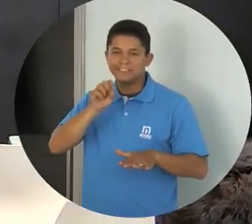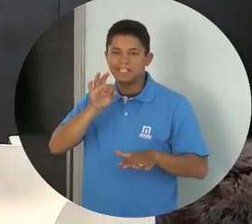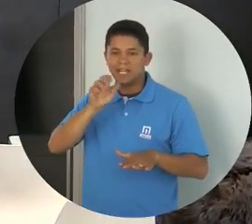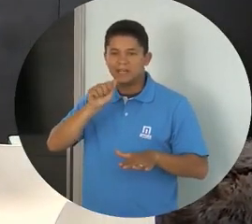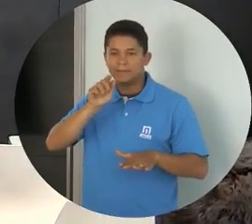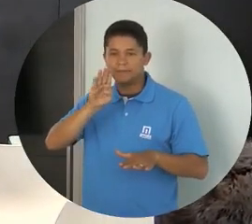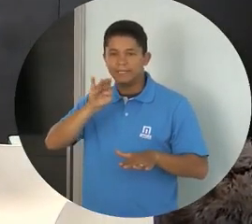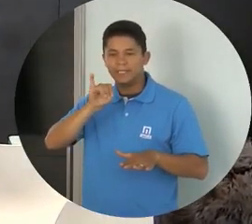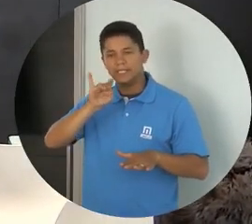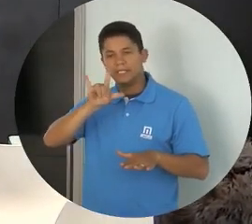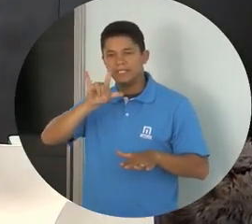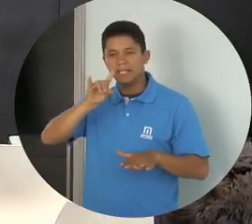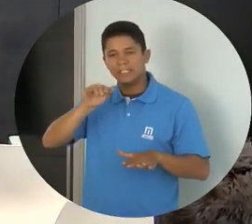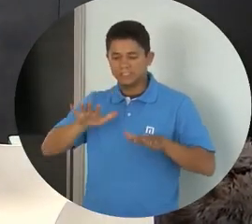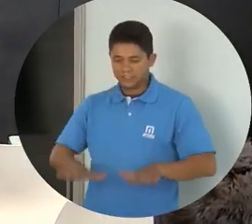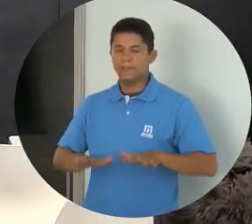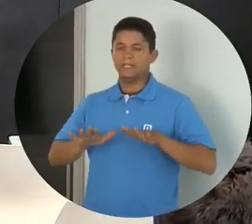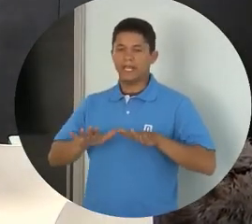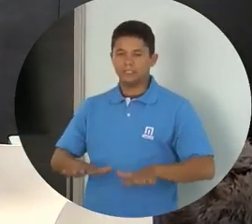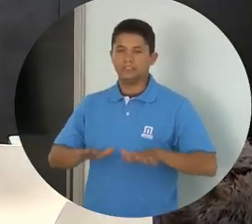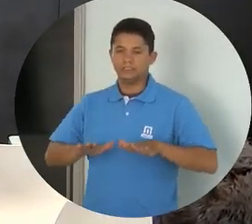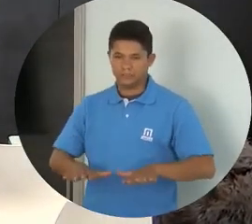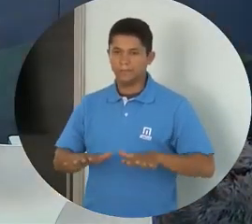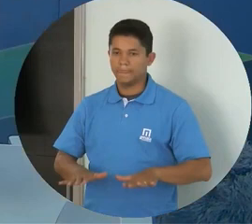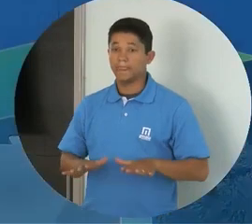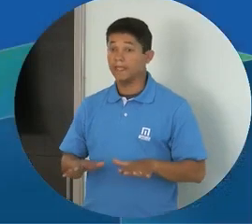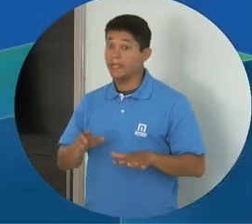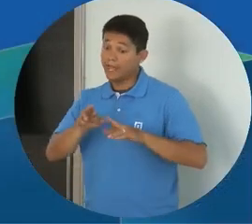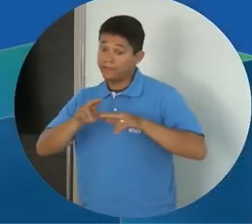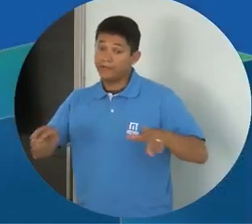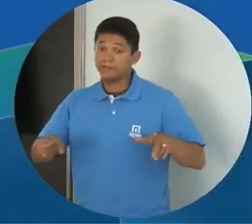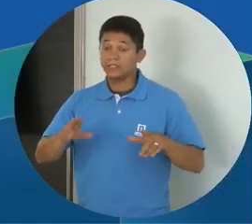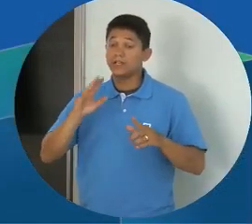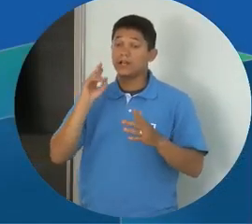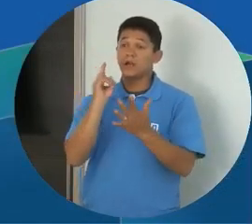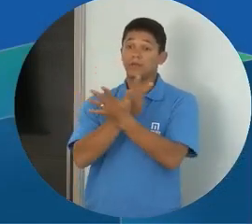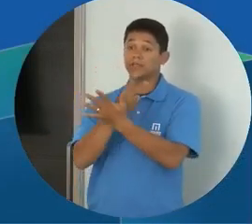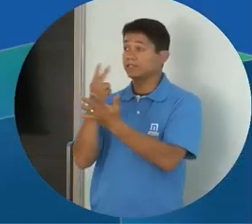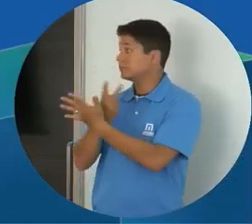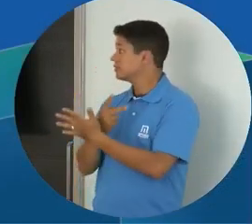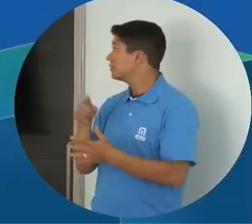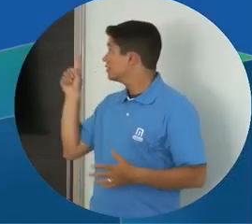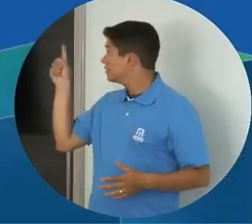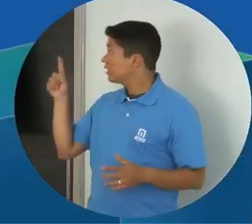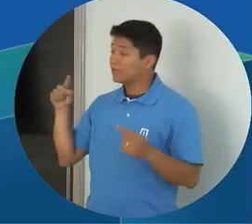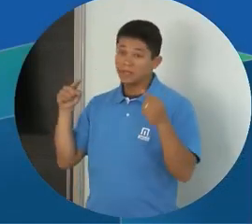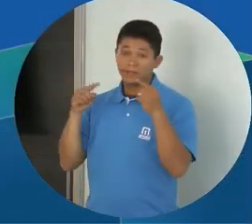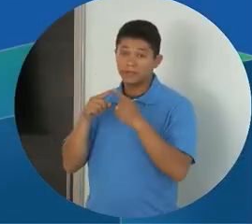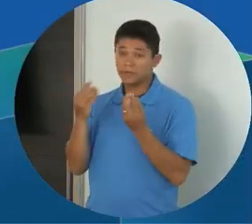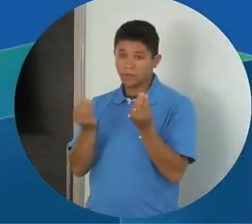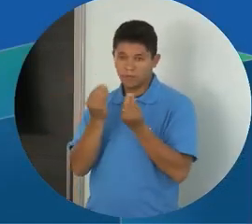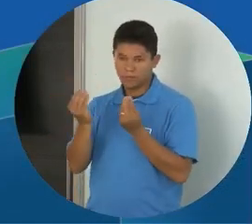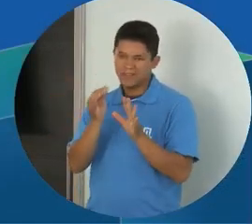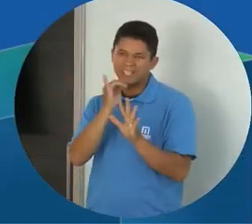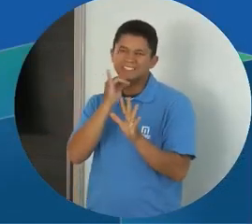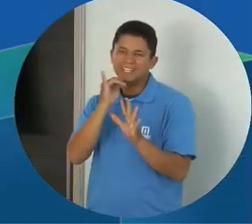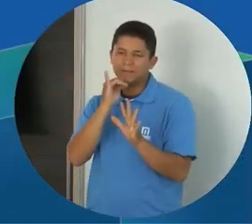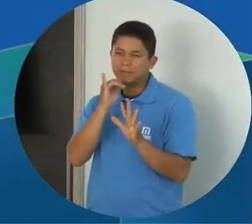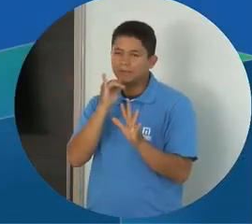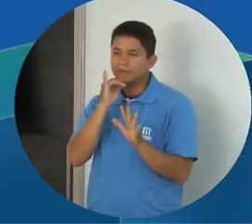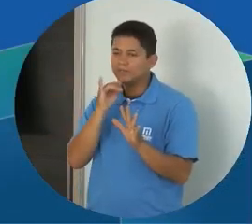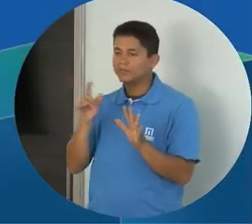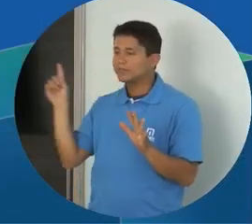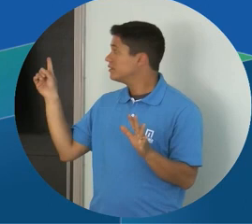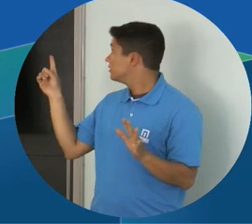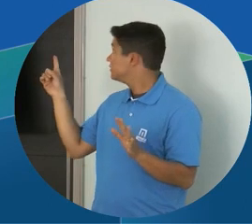executando, a gente precisa considerar as ações atuantes. Então, nesse caso, a gente pegou um exemplo aqui de